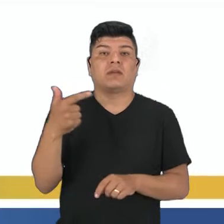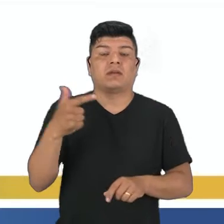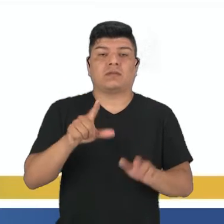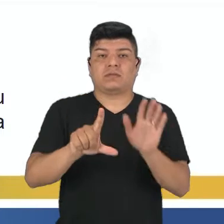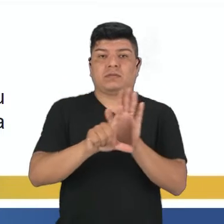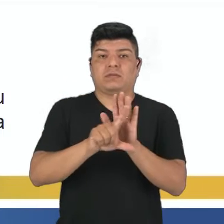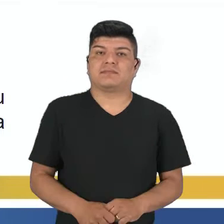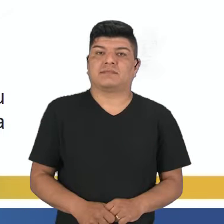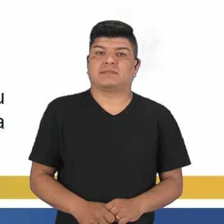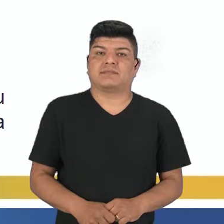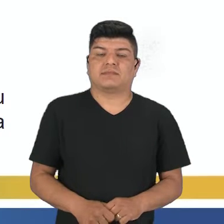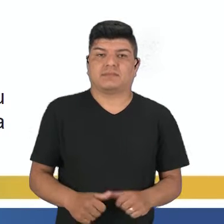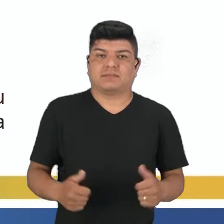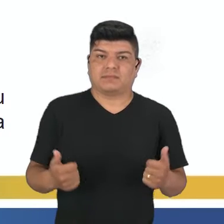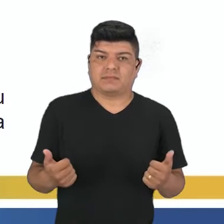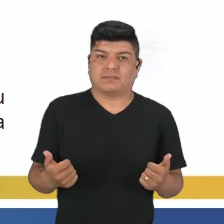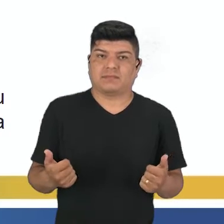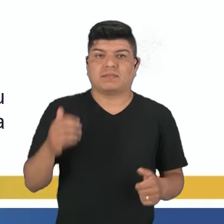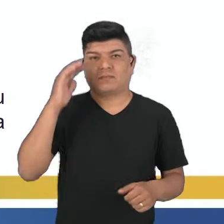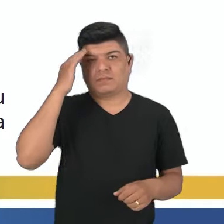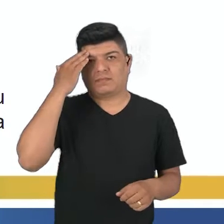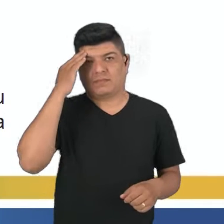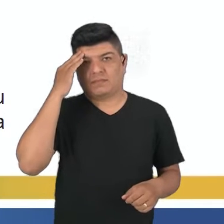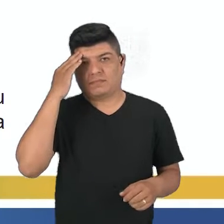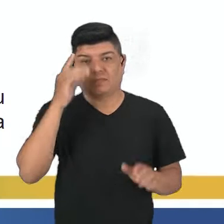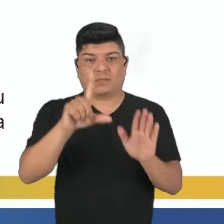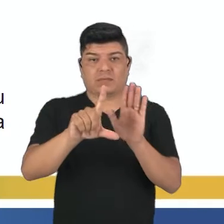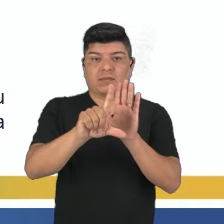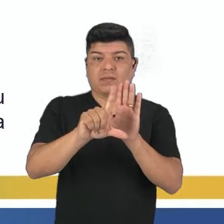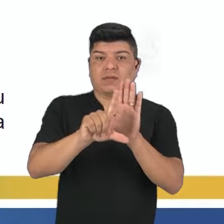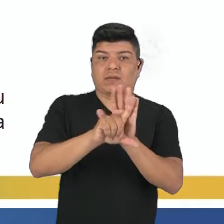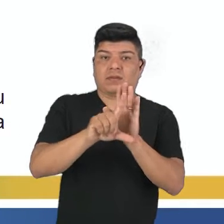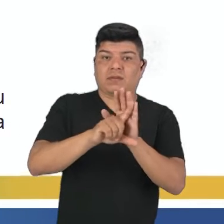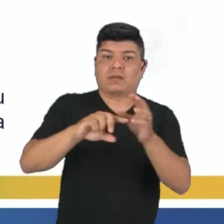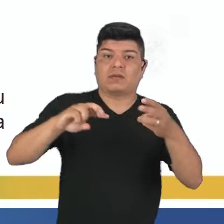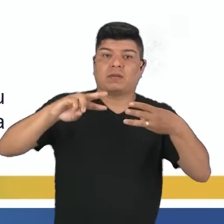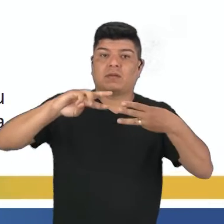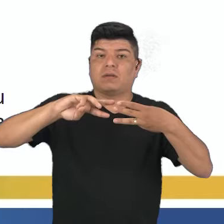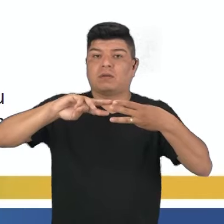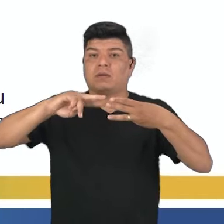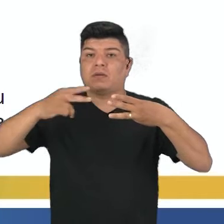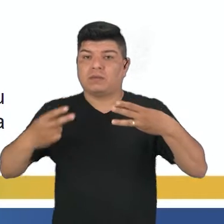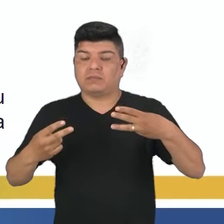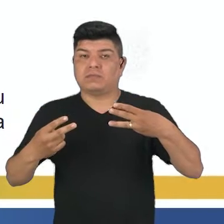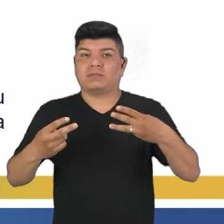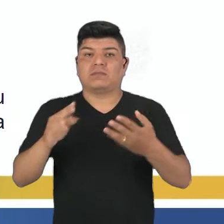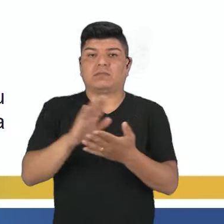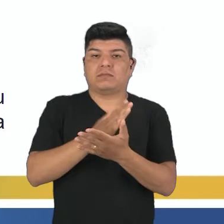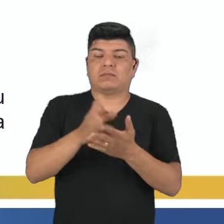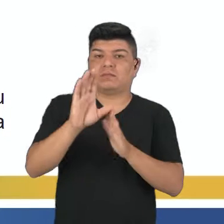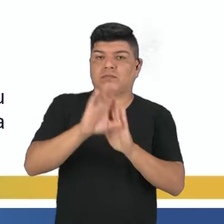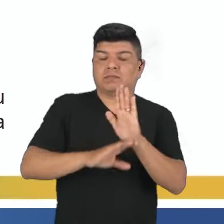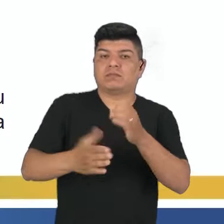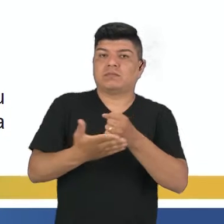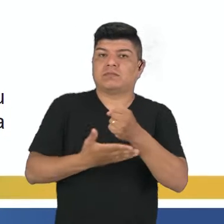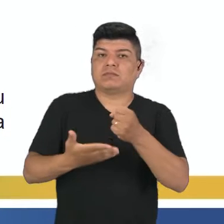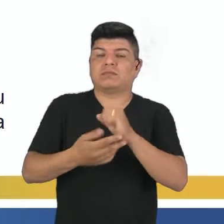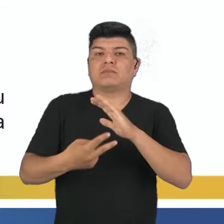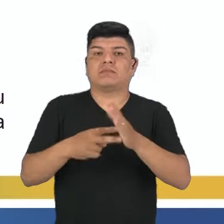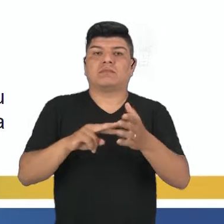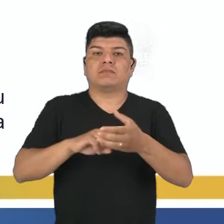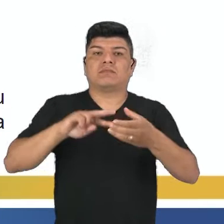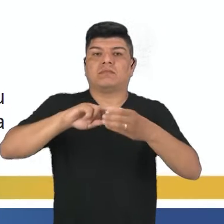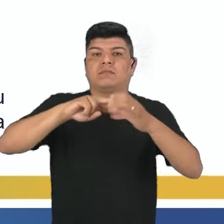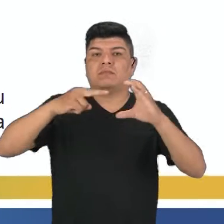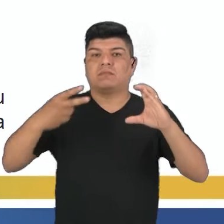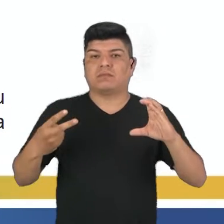Mendel. Bom, para nós entendermos as leis de Mendel, nós precisamos conhecer alguns conceitos básicos, né? Por exemplo, o que é um